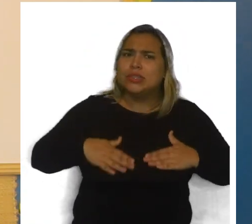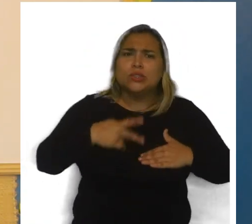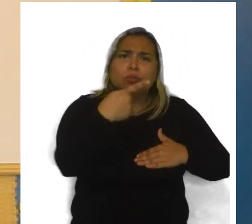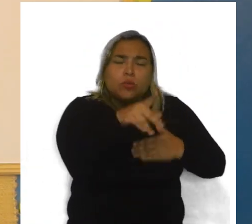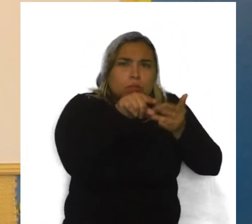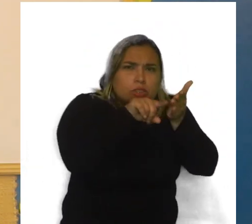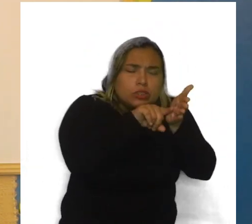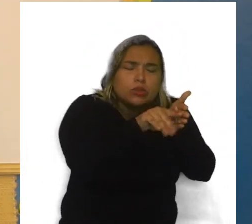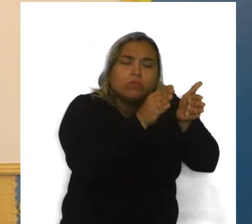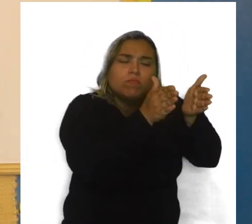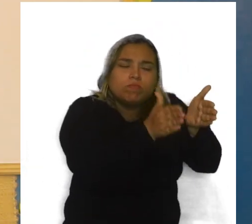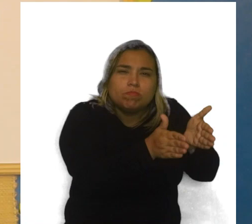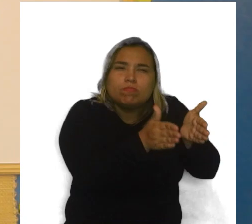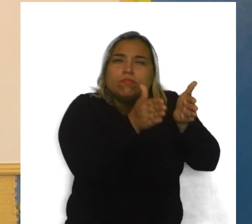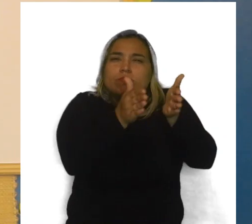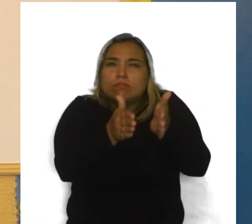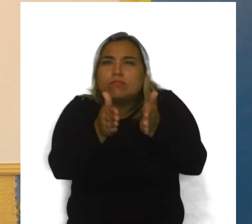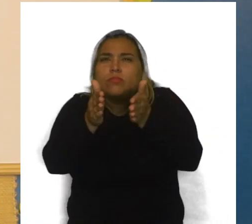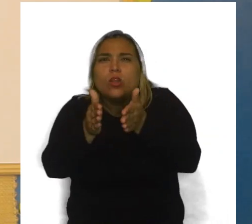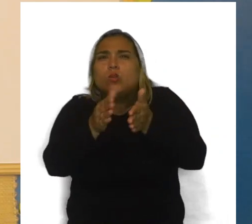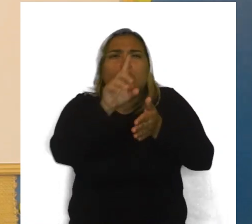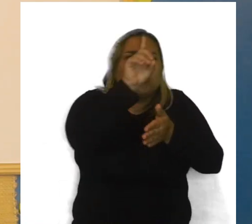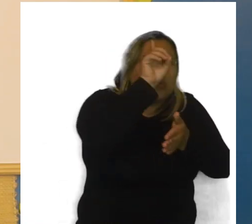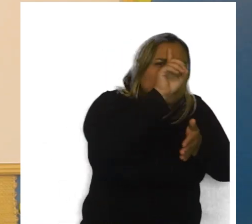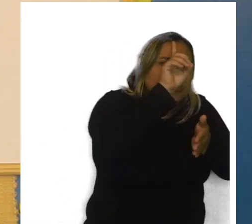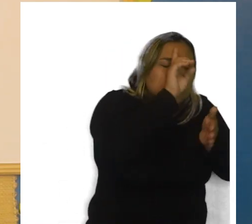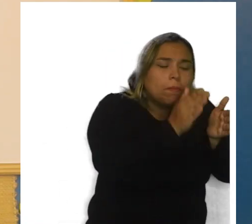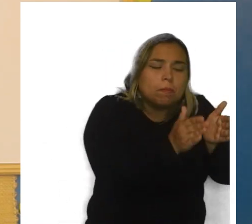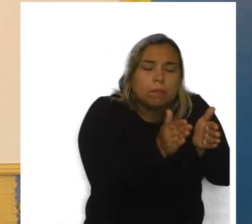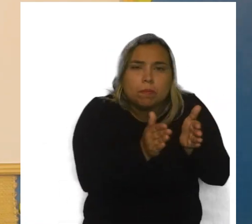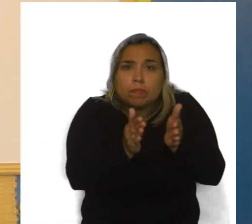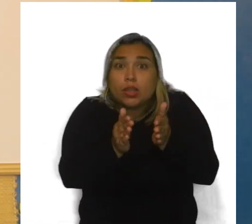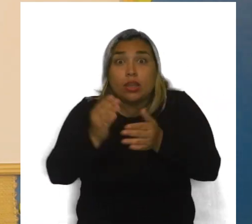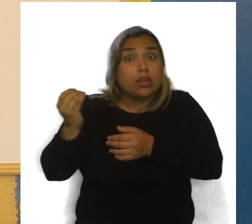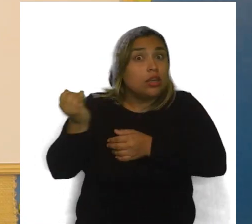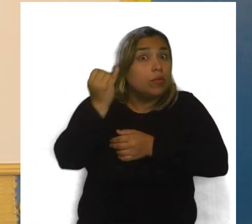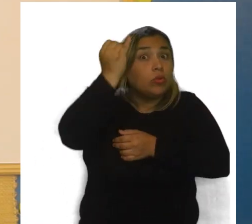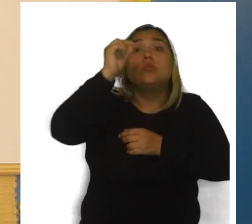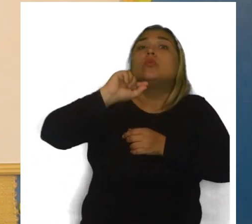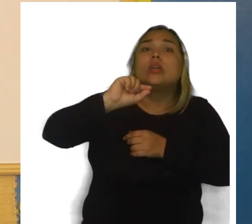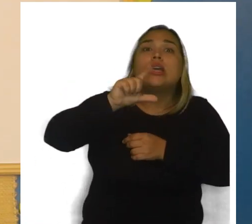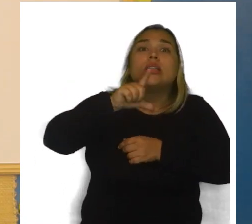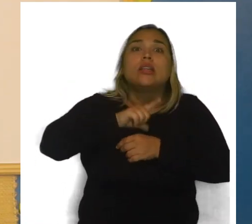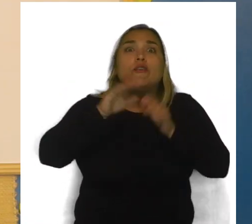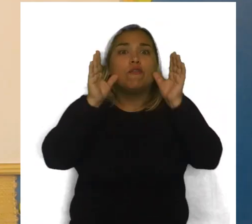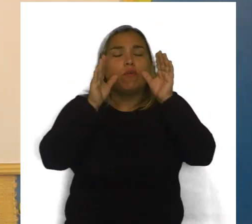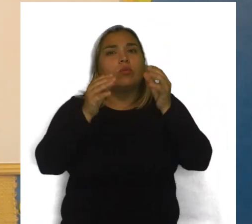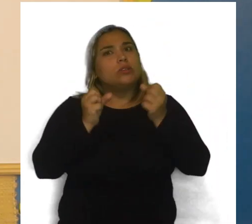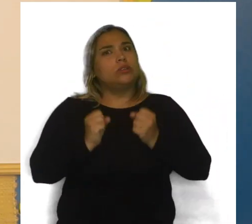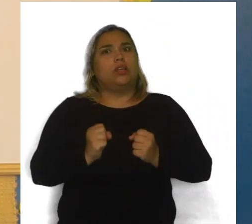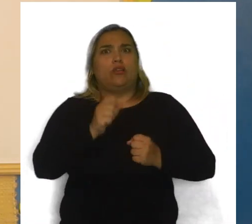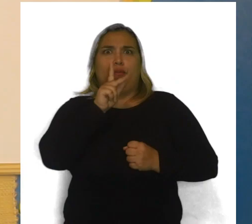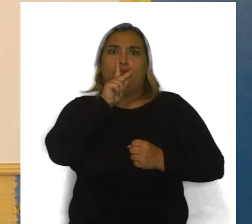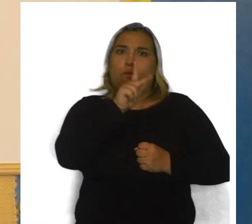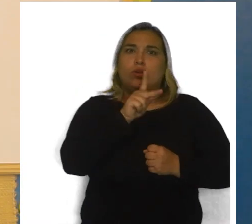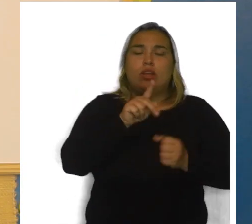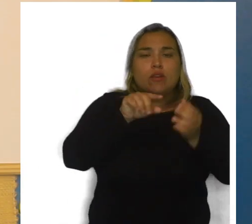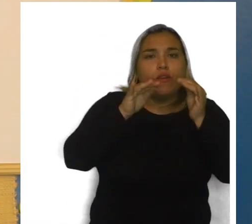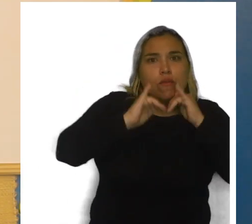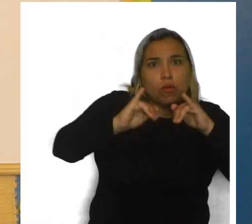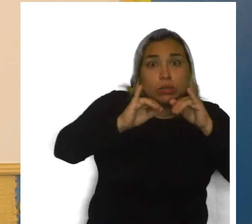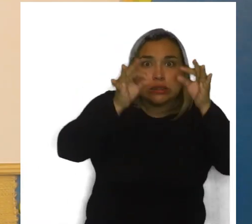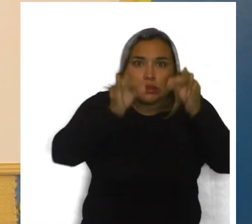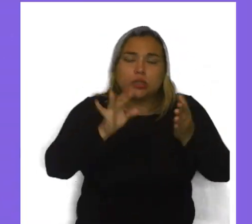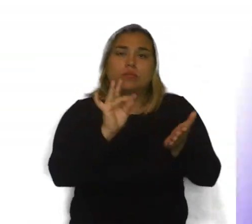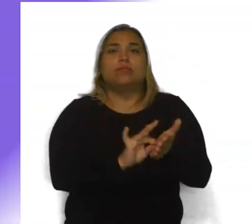pesquisa em etapas ou um pouco a cada dia. O importante é ter um recorte de pauta sólido, com informações verificadas